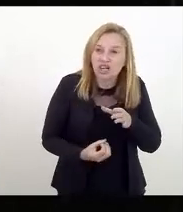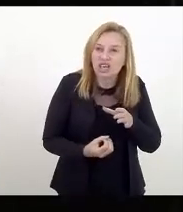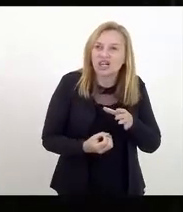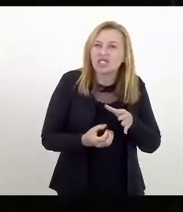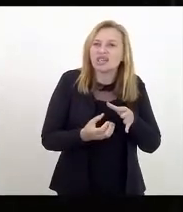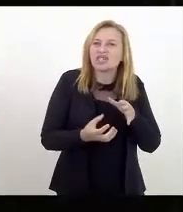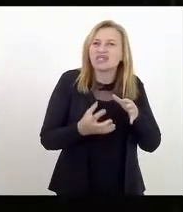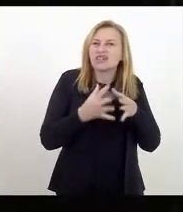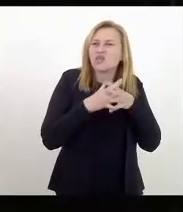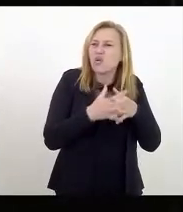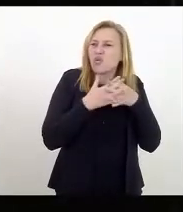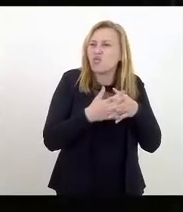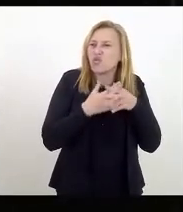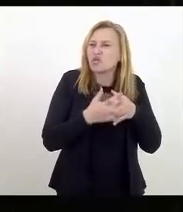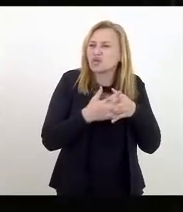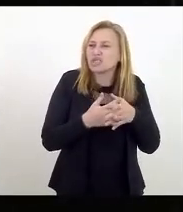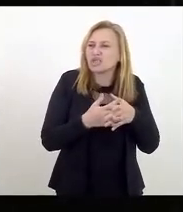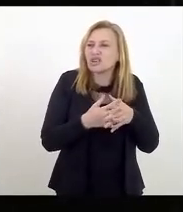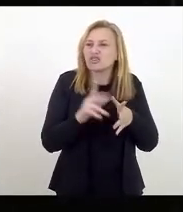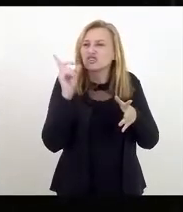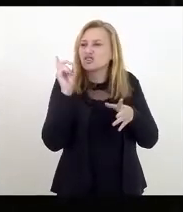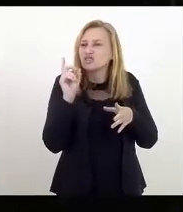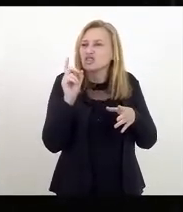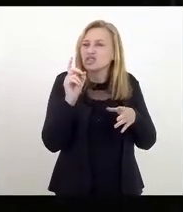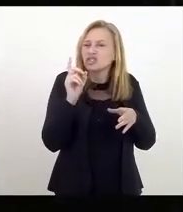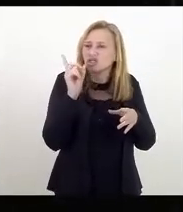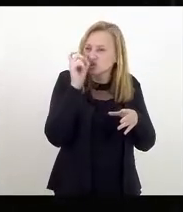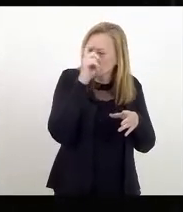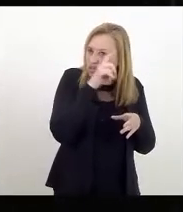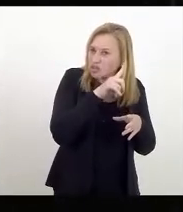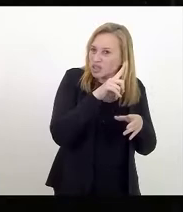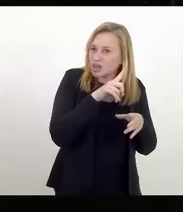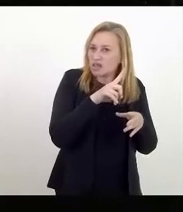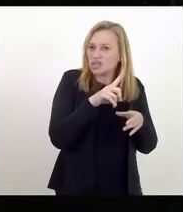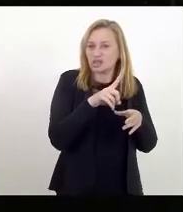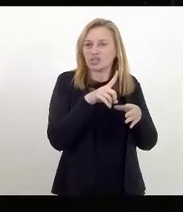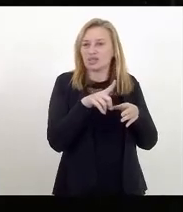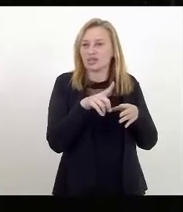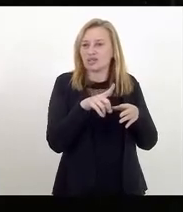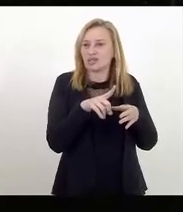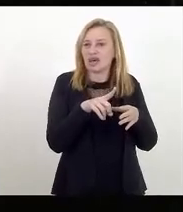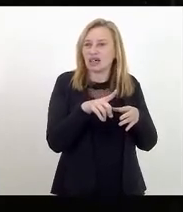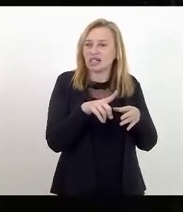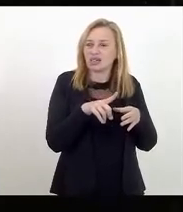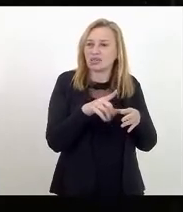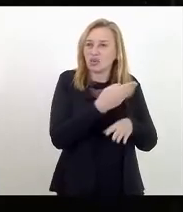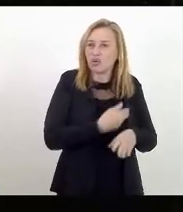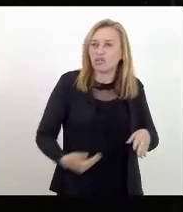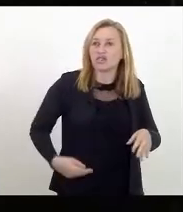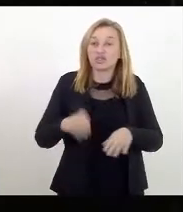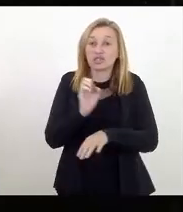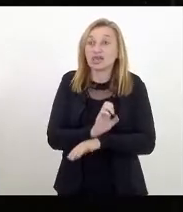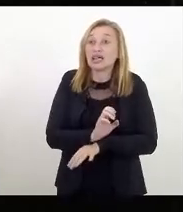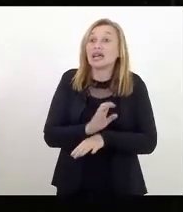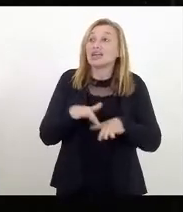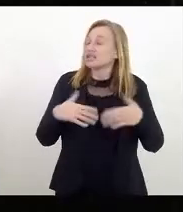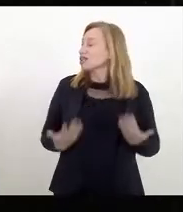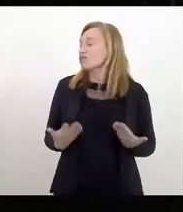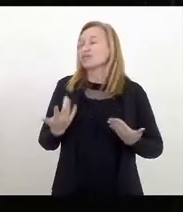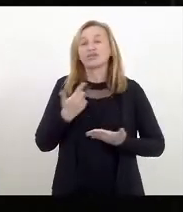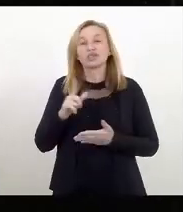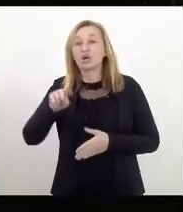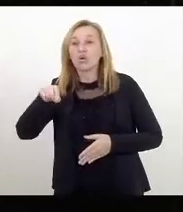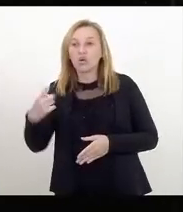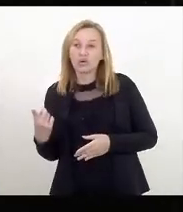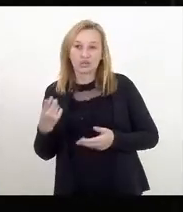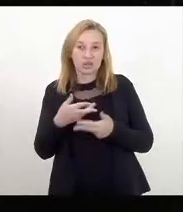embaraço financeiro fiscal ao governo do Estado. Portanto, não resta outra coisa